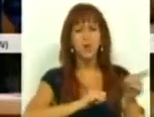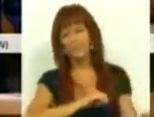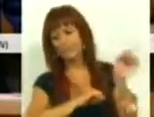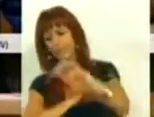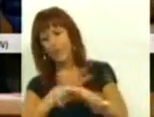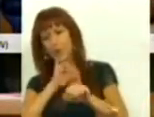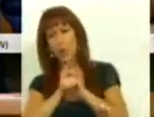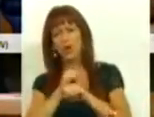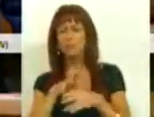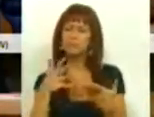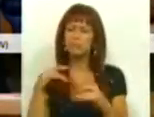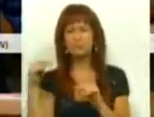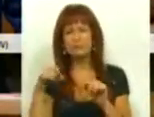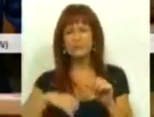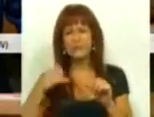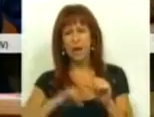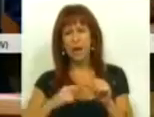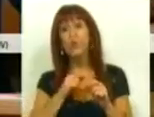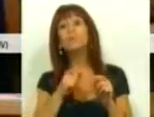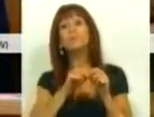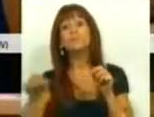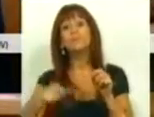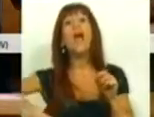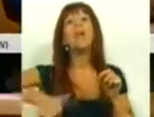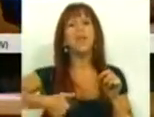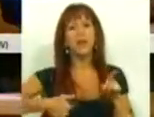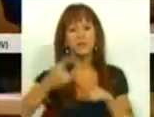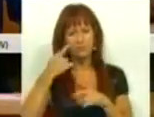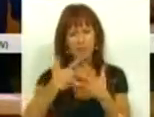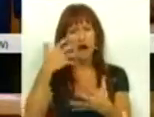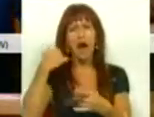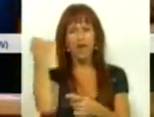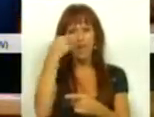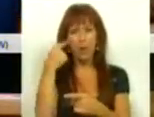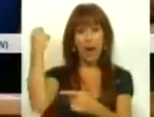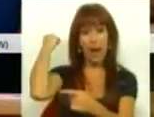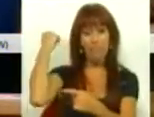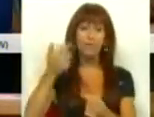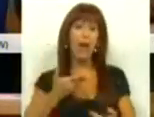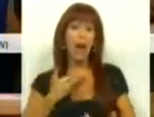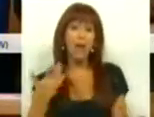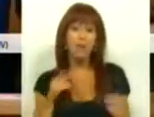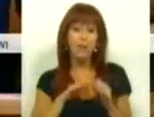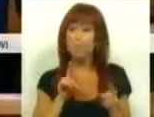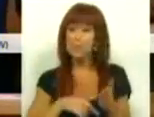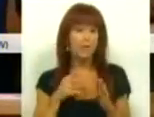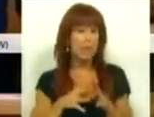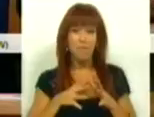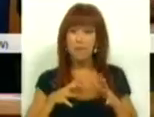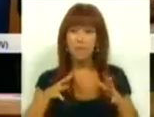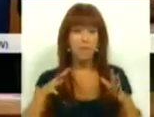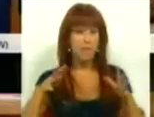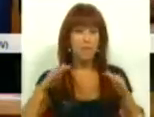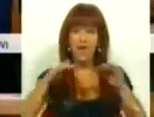vermelho, quer noutro cenário mais pessimista, a linha a verde que se nota nesta figura. E, portanto, a dívida iria sempre subir